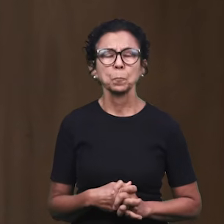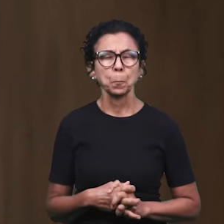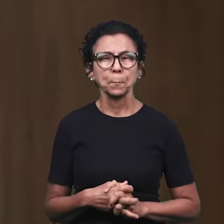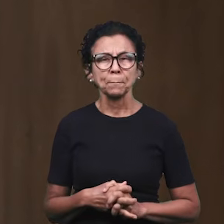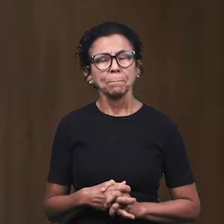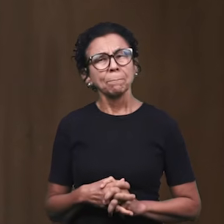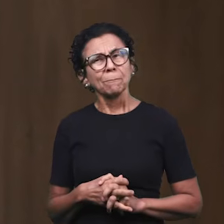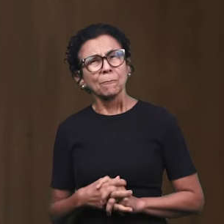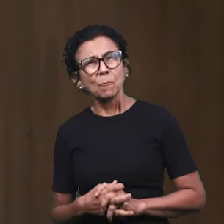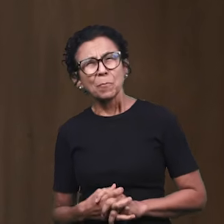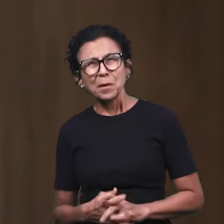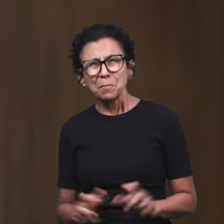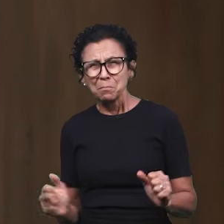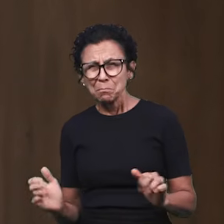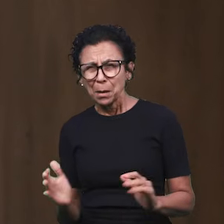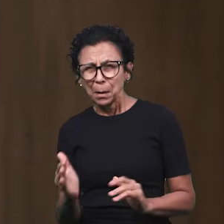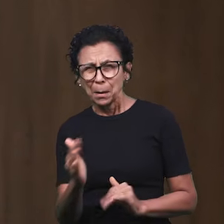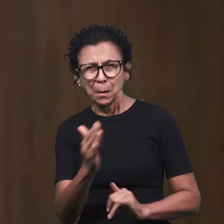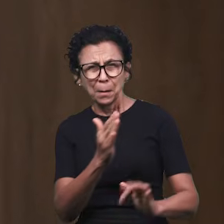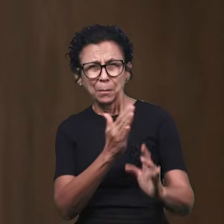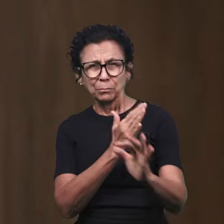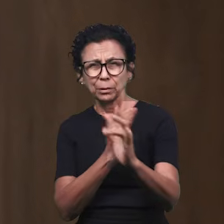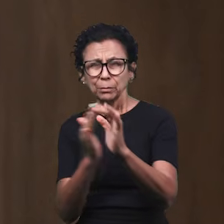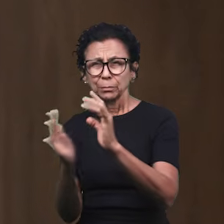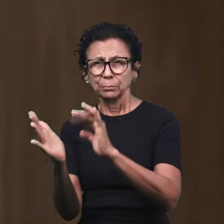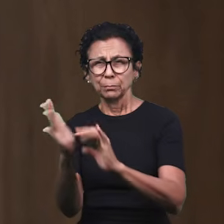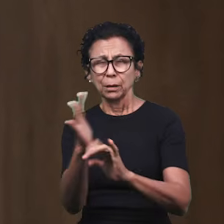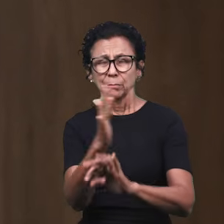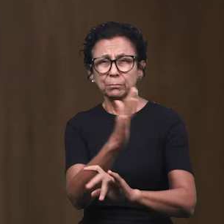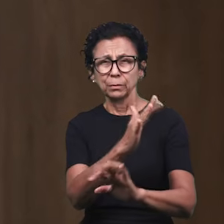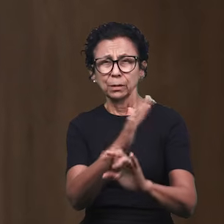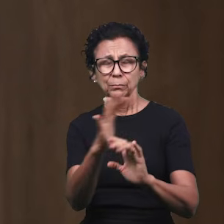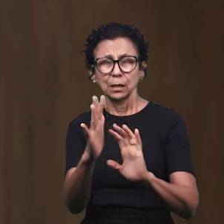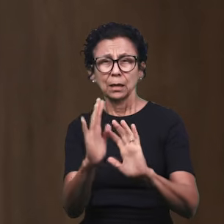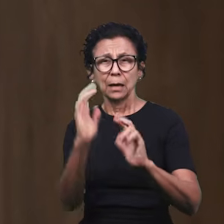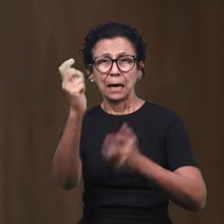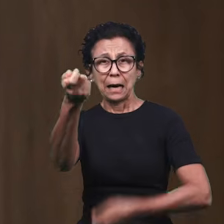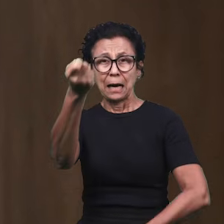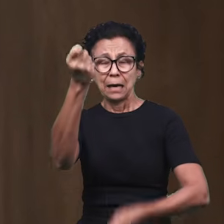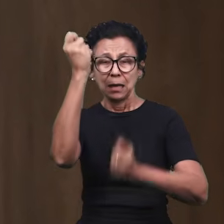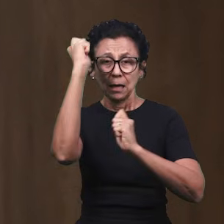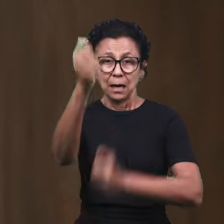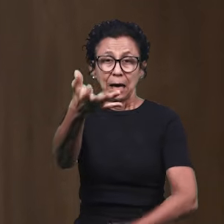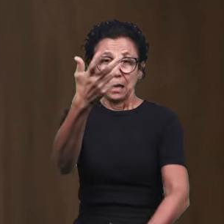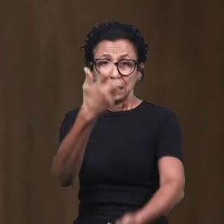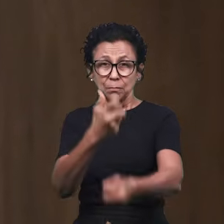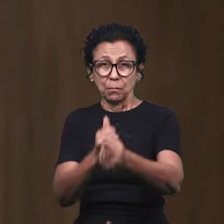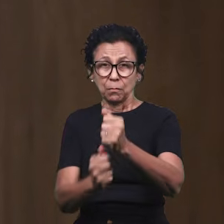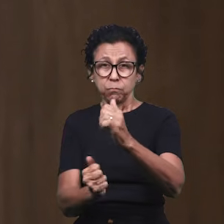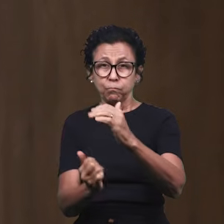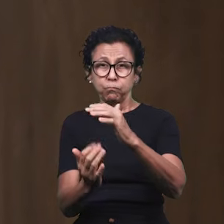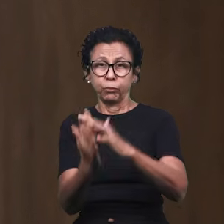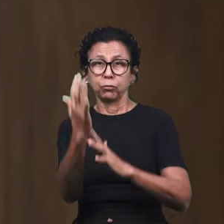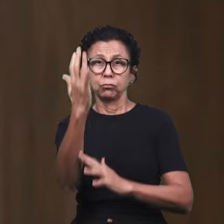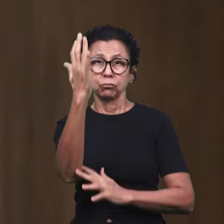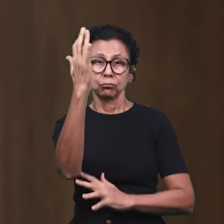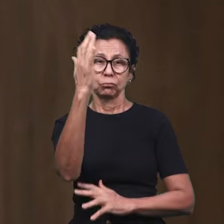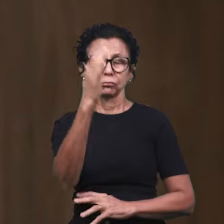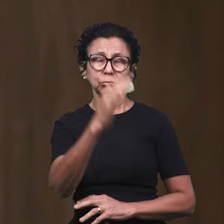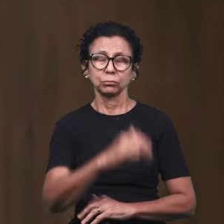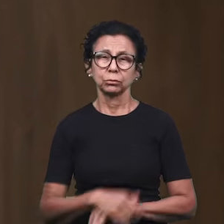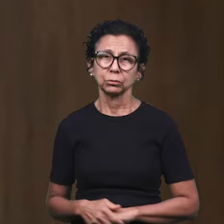Aqui diz que foi uma multidão de peixes que as redes rompiam. De qualquer forma, essas